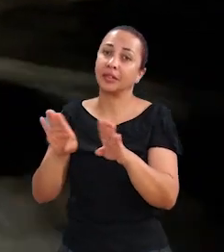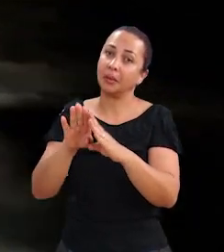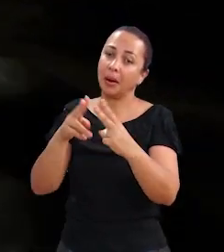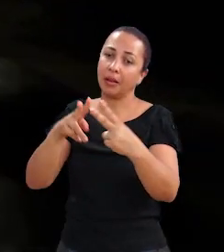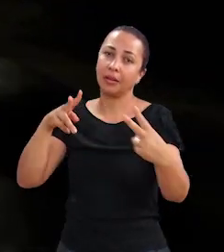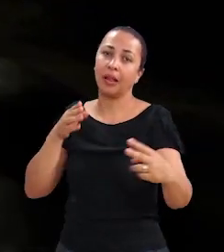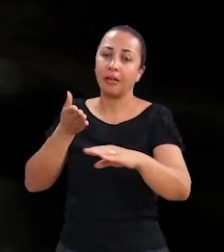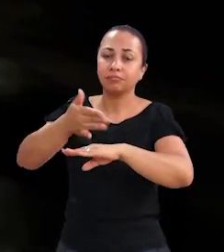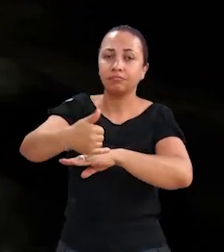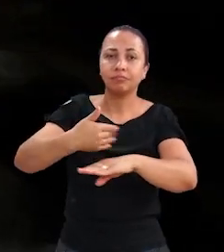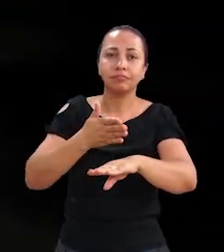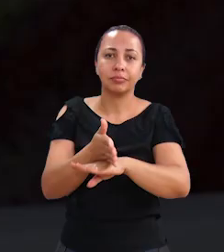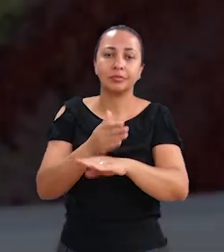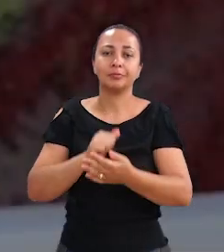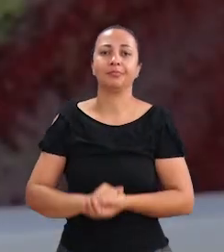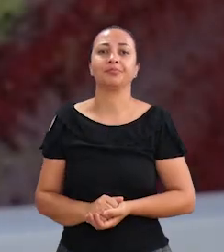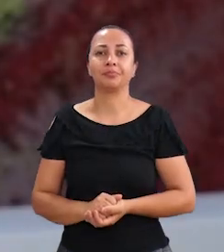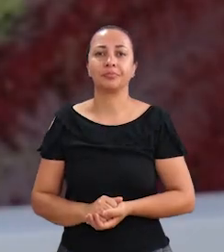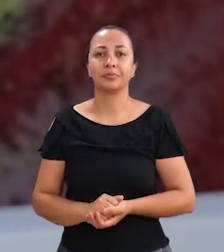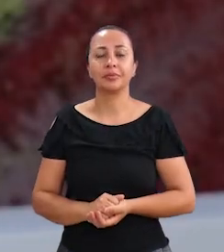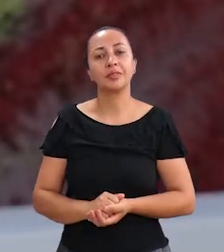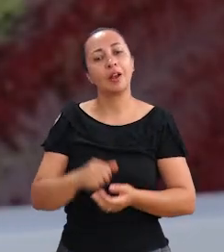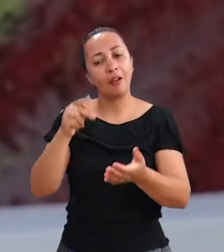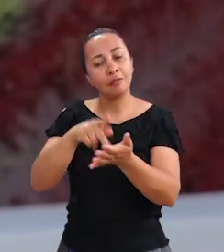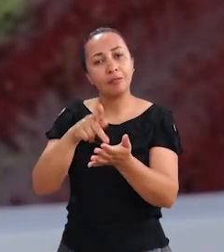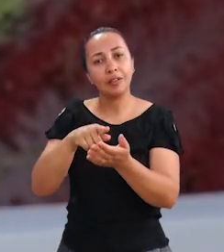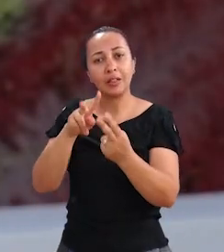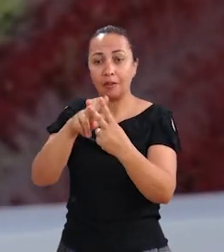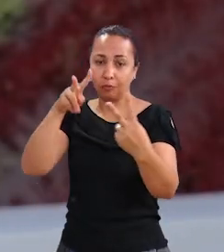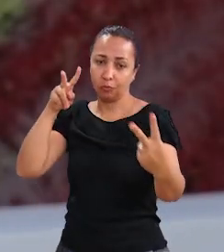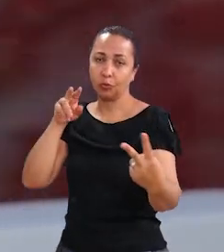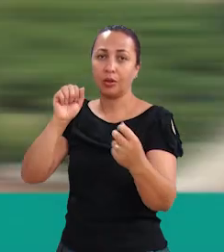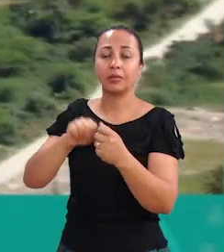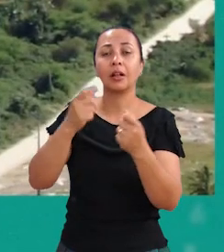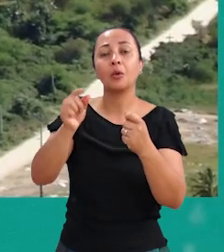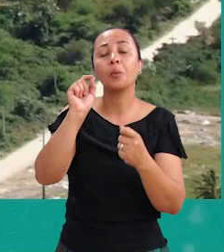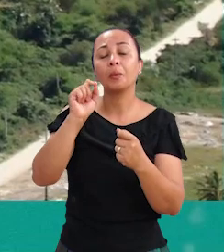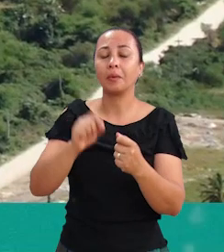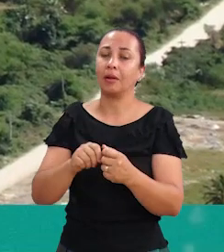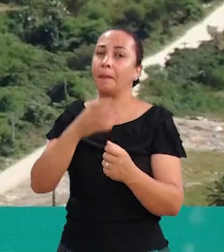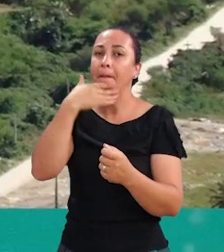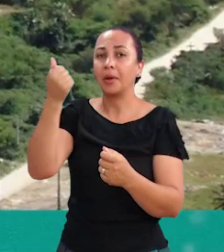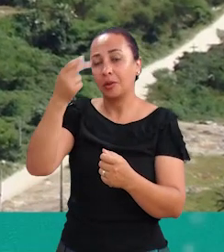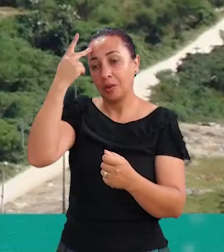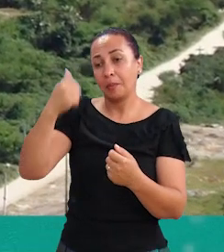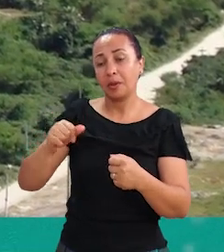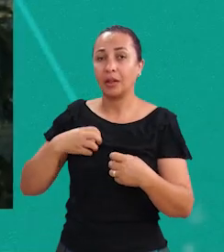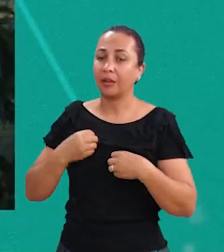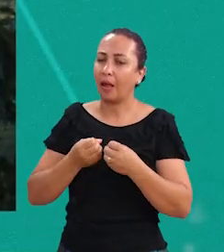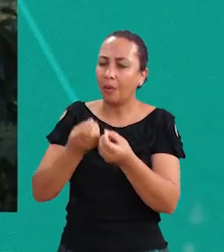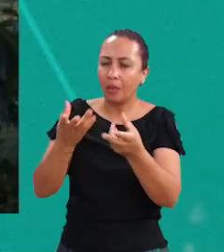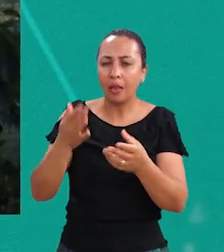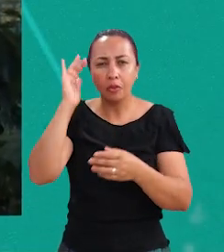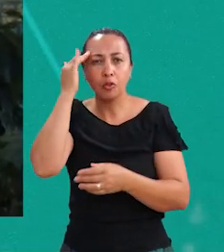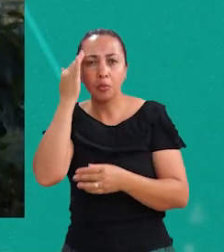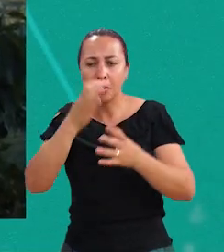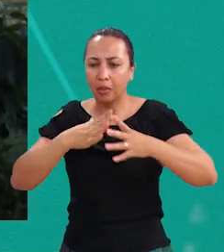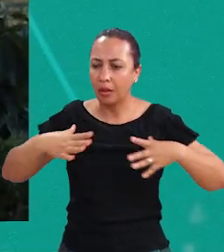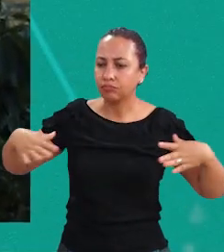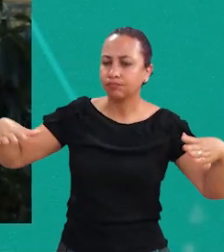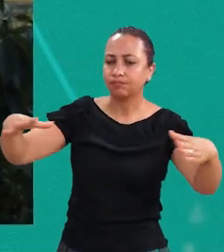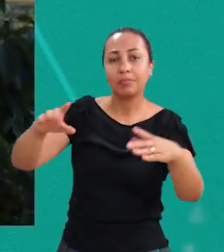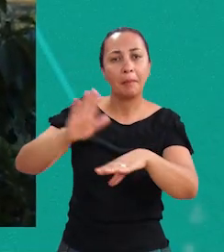tornar esse material interativo. A realidade virtual, ela te dá algo que uma foto não te dá. Então, primeiro ela te dá